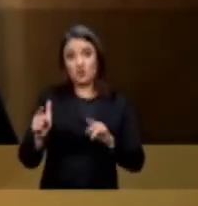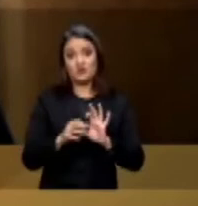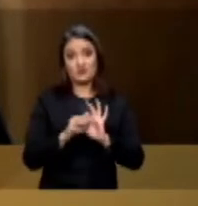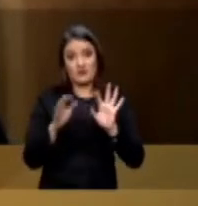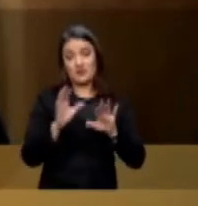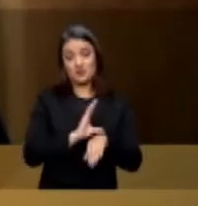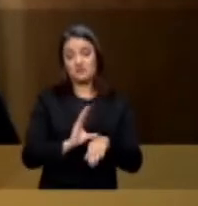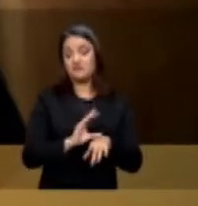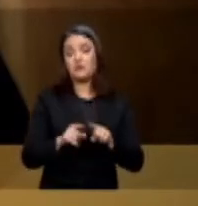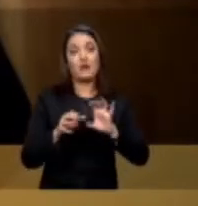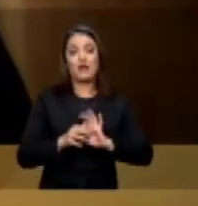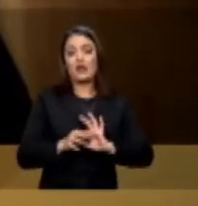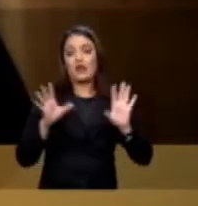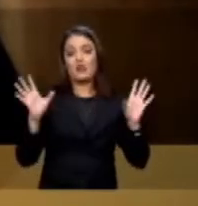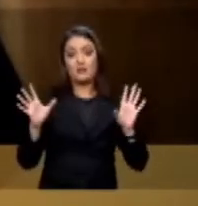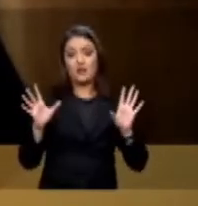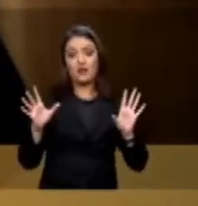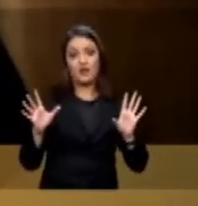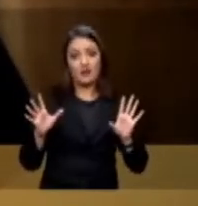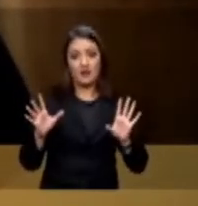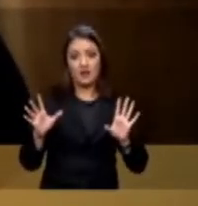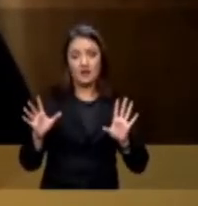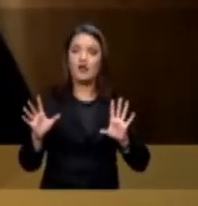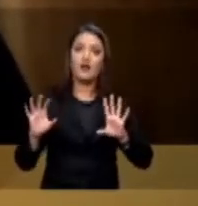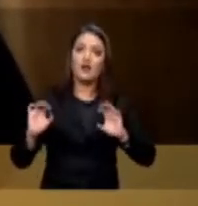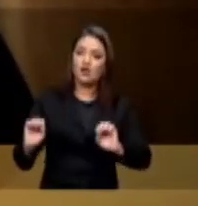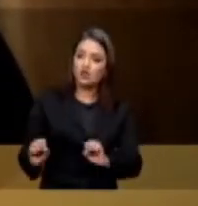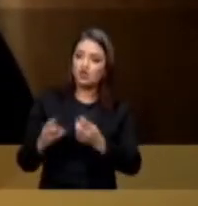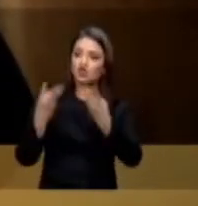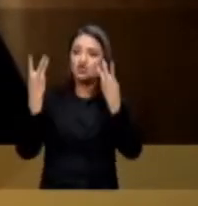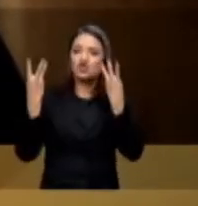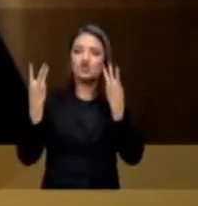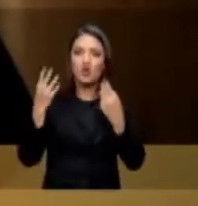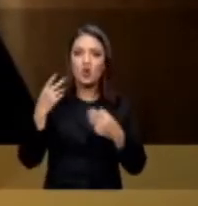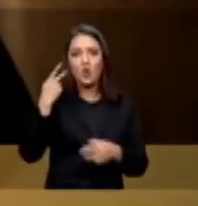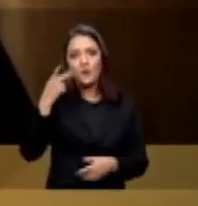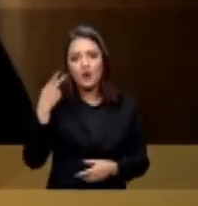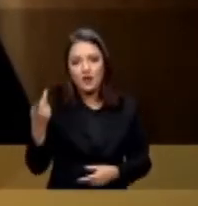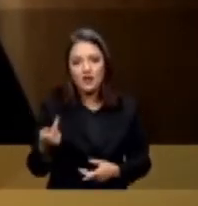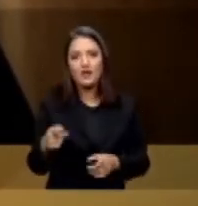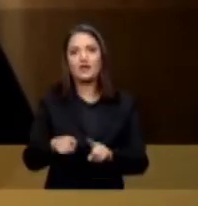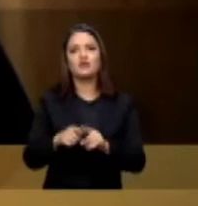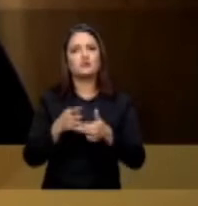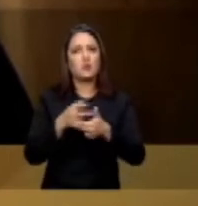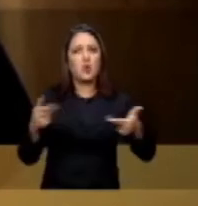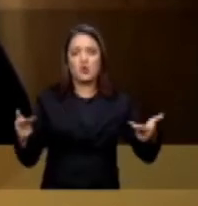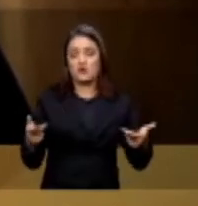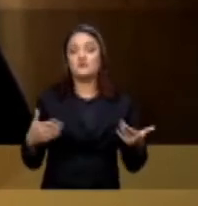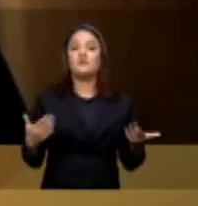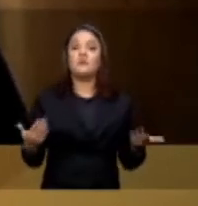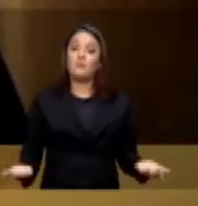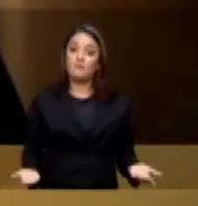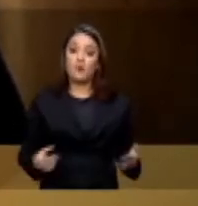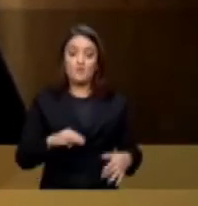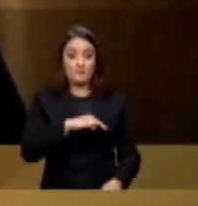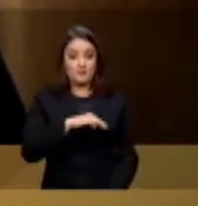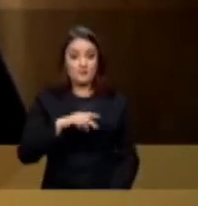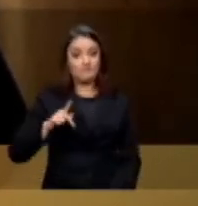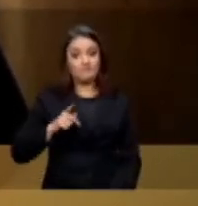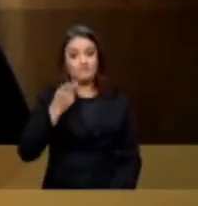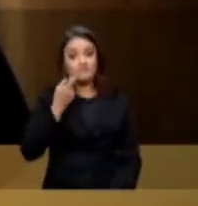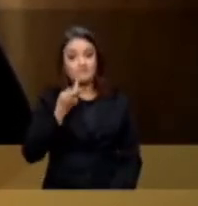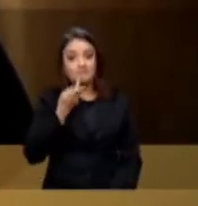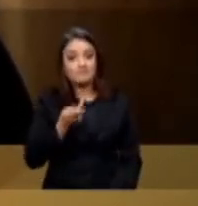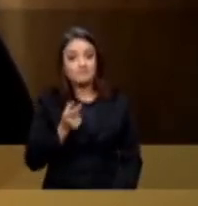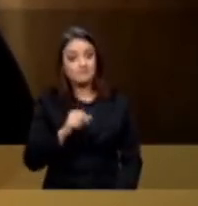constitucionais, também afastar as restrições do legislador. Entende o Ministério Público que essas restrições